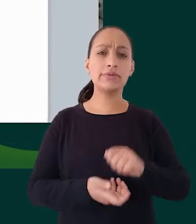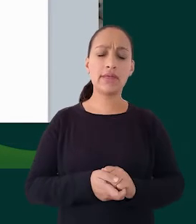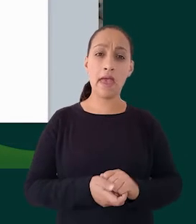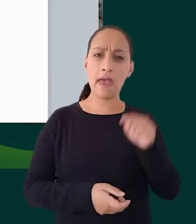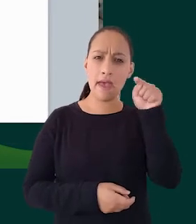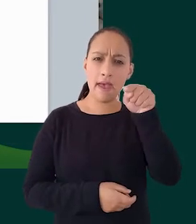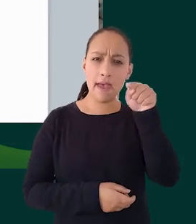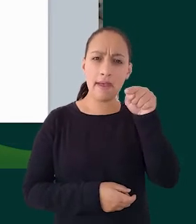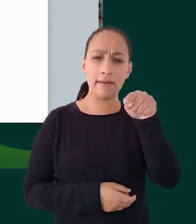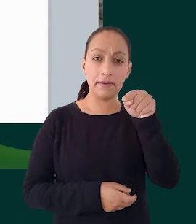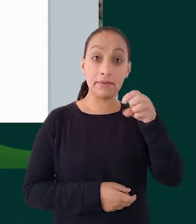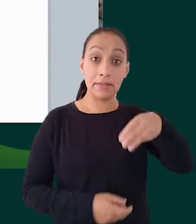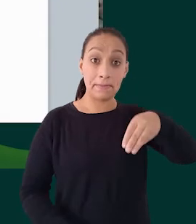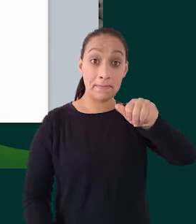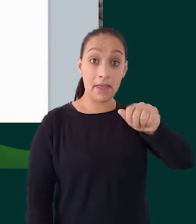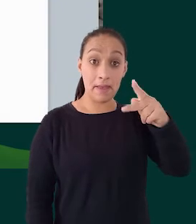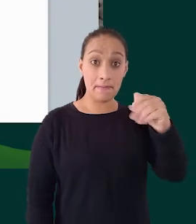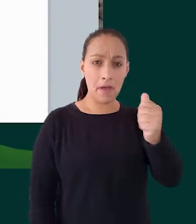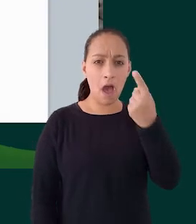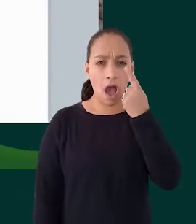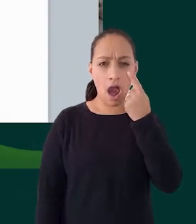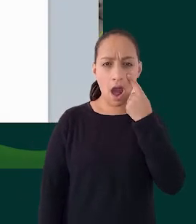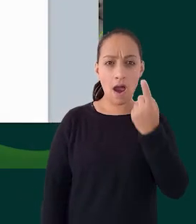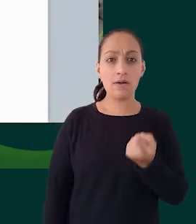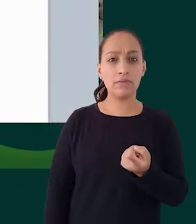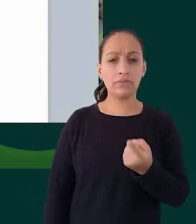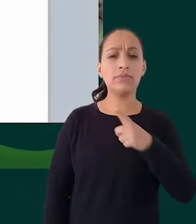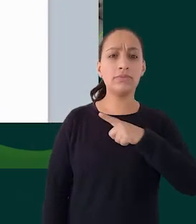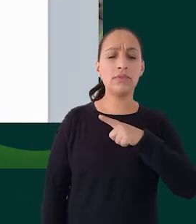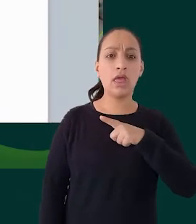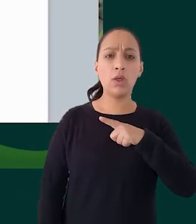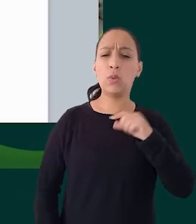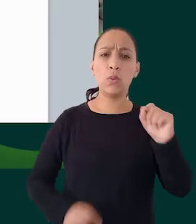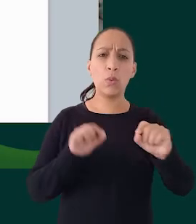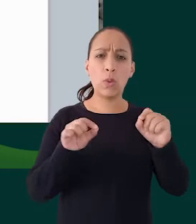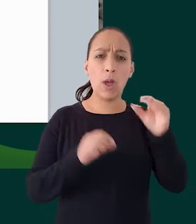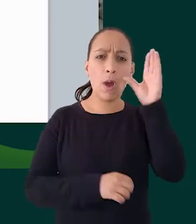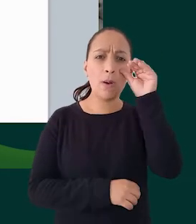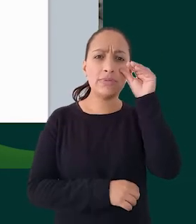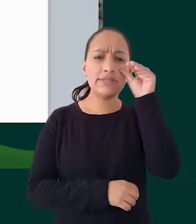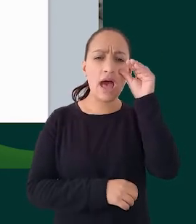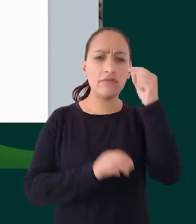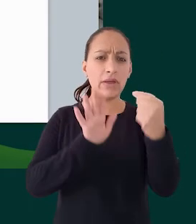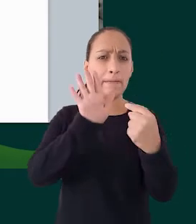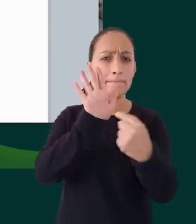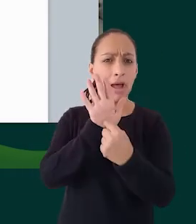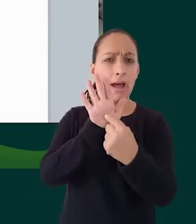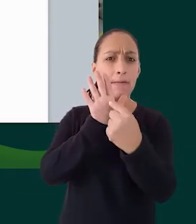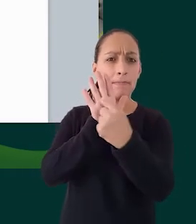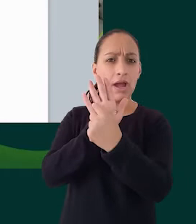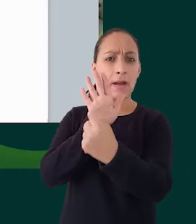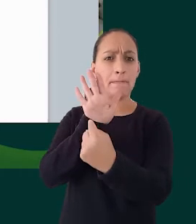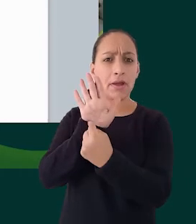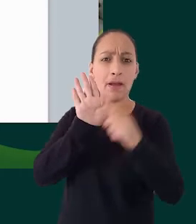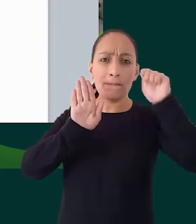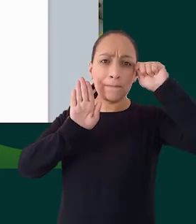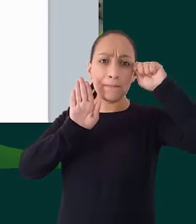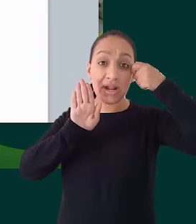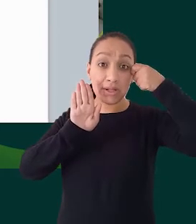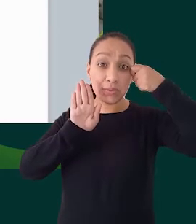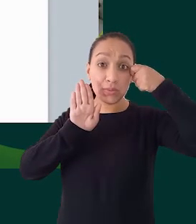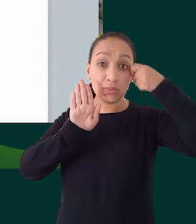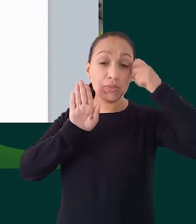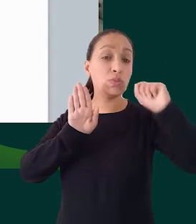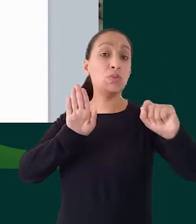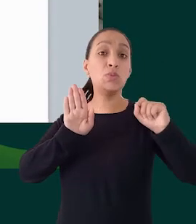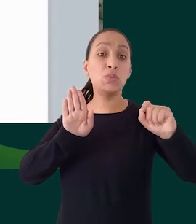Nesse mapa aqui, né, nós temos a concentração, observem, esses pontos pretos são os